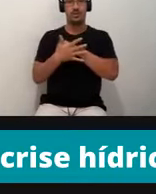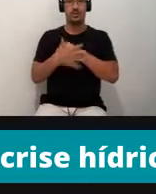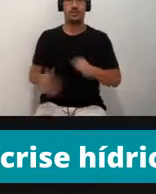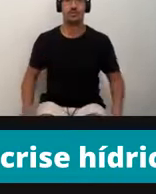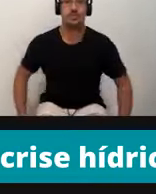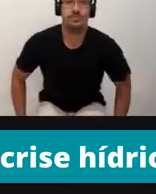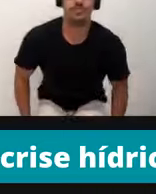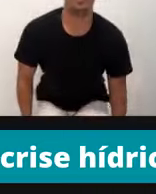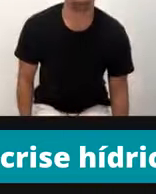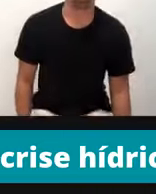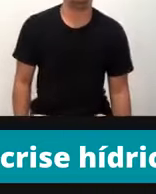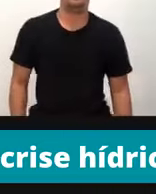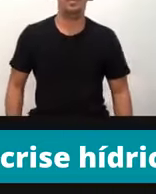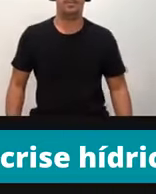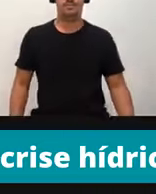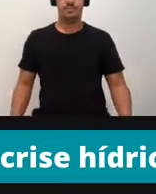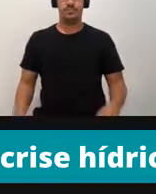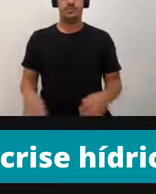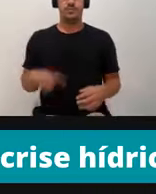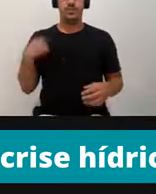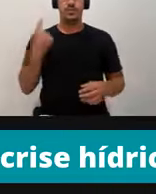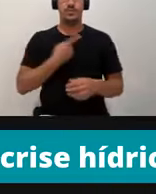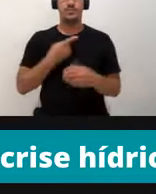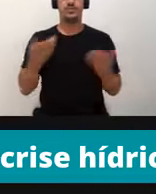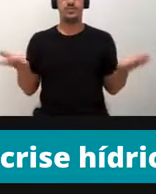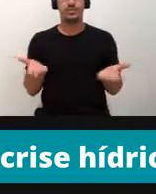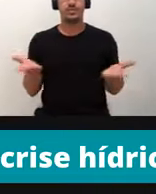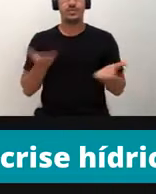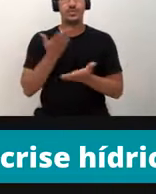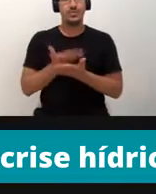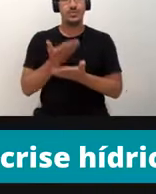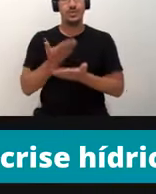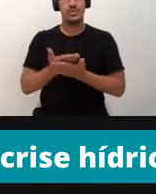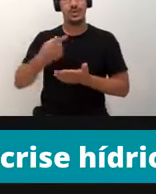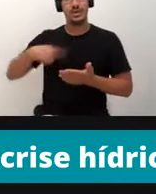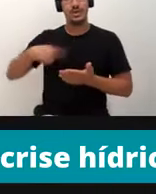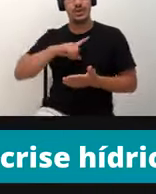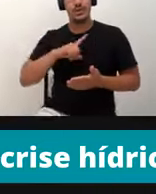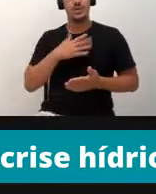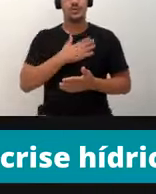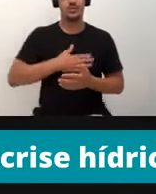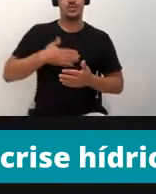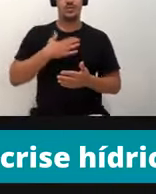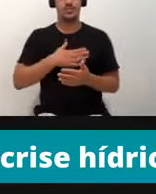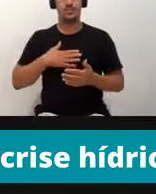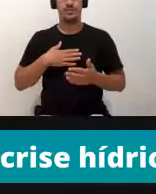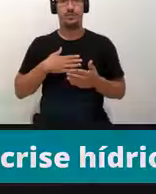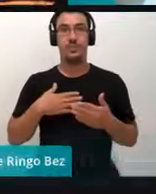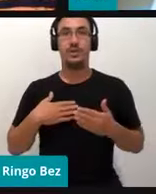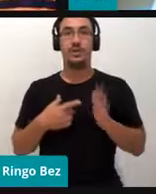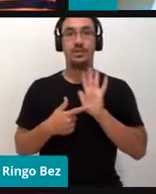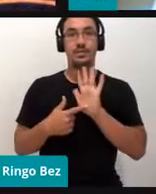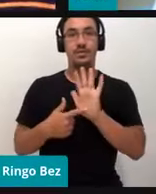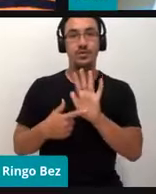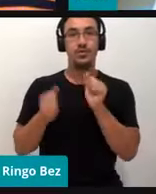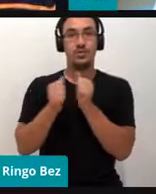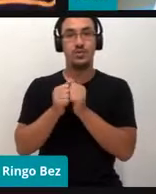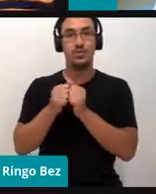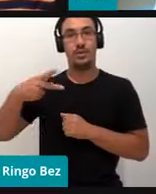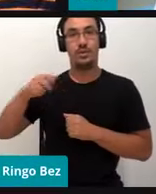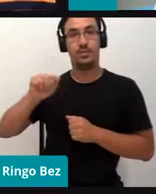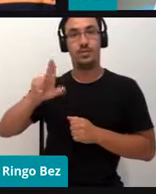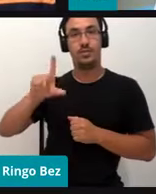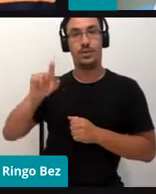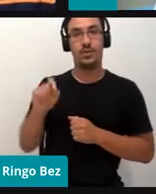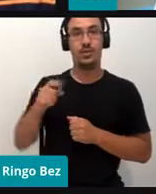que a gente consiga fazer essa abordagem, antes de mais nada, eu gostaria de apresentar tanto a mim quanto ao professor Paulo Marques. Nós